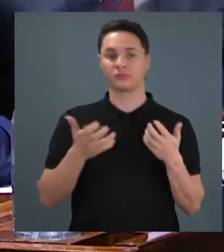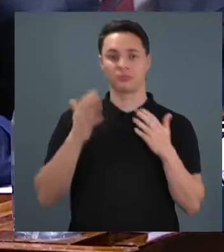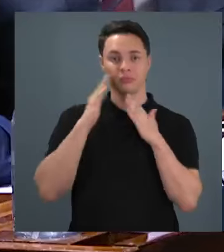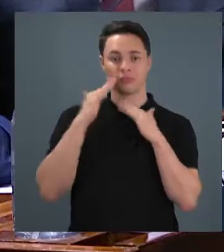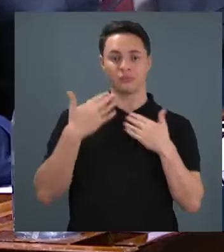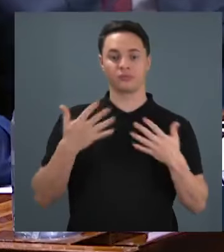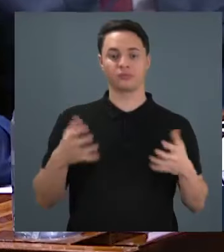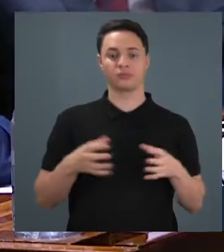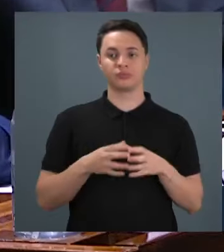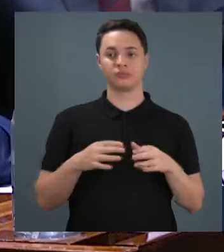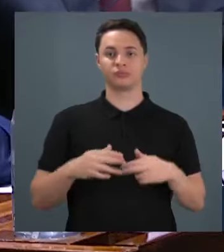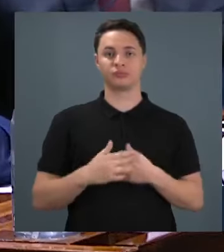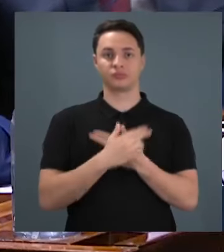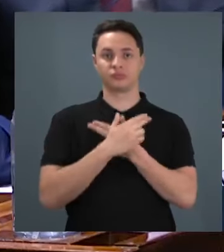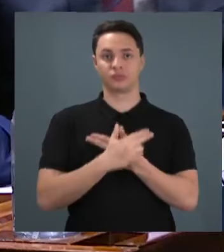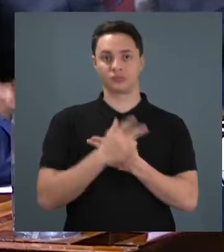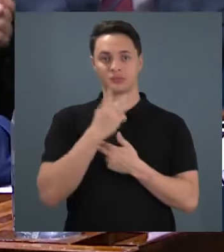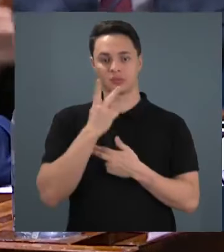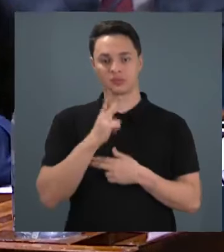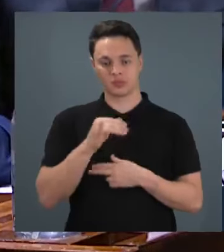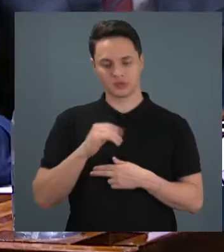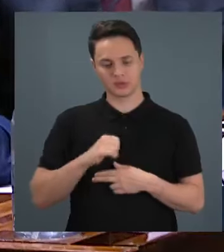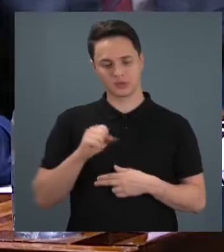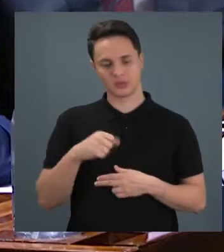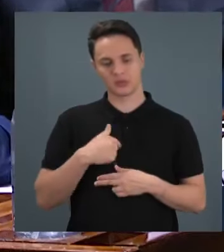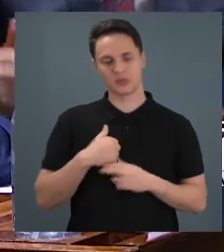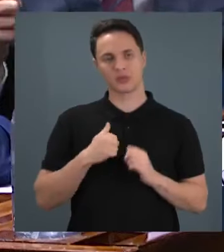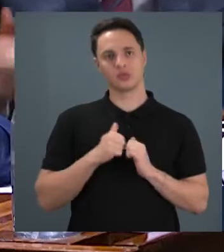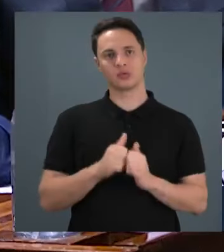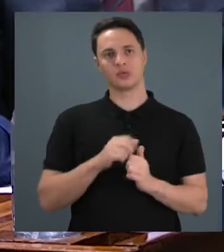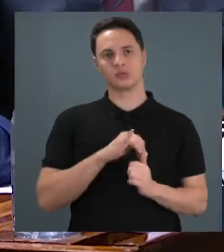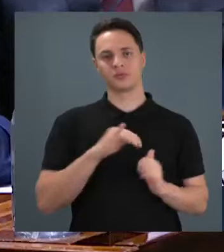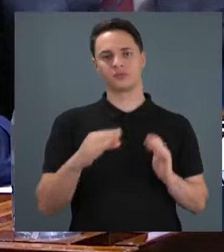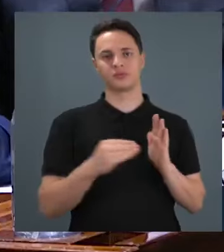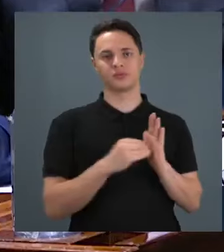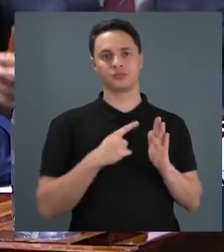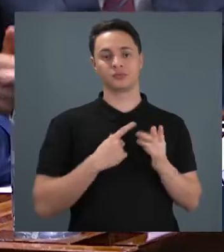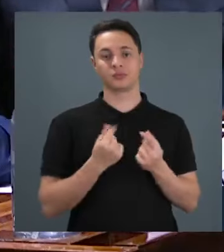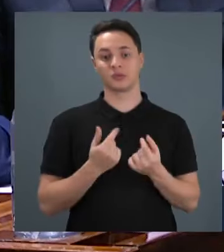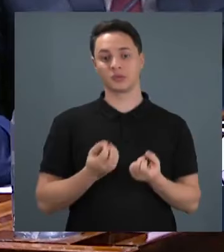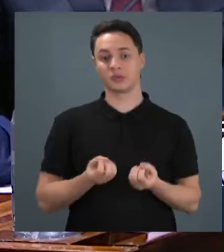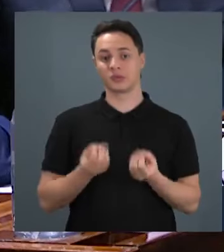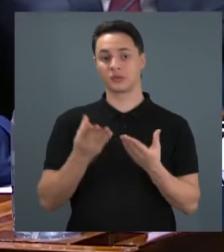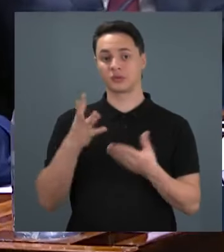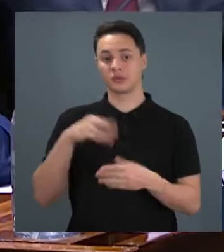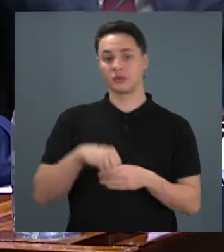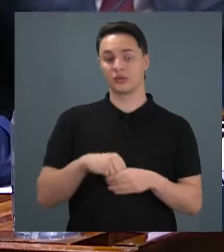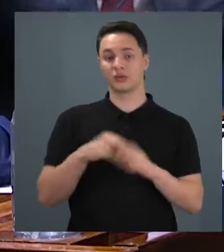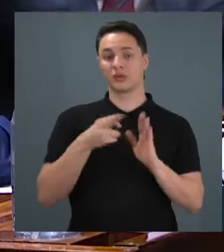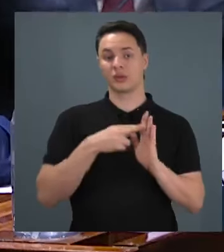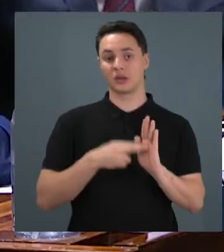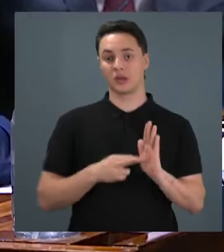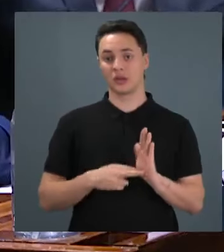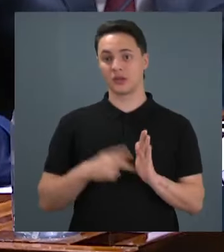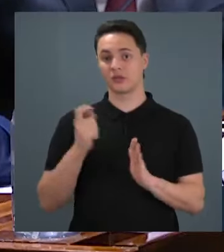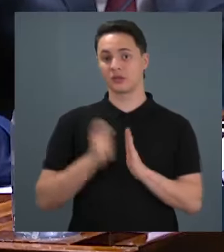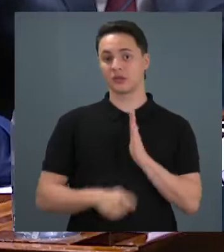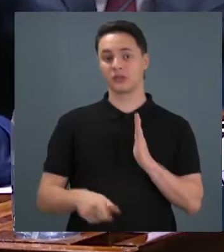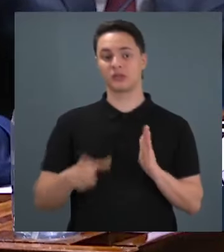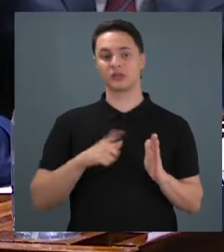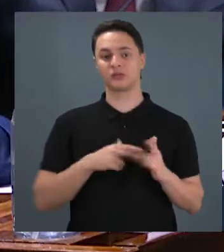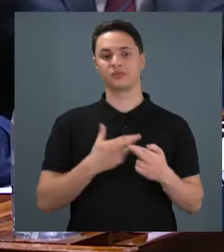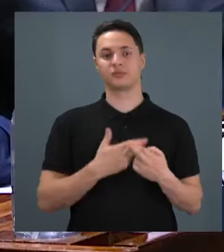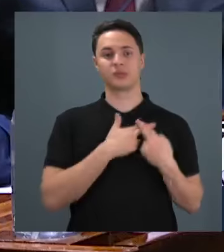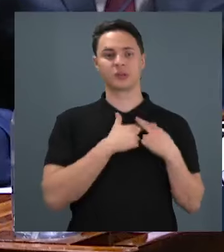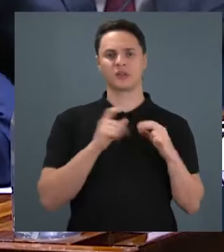Forças Armadas, dizer que contará comigo se colocarmos essas despesas dentro do parâmetro fiscal, com responsabilidade,